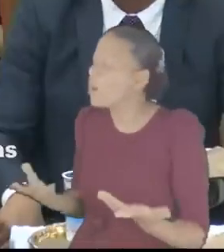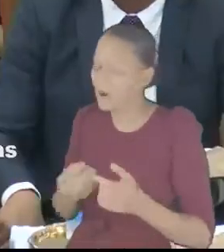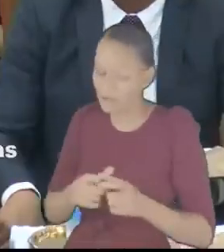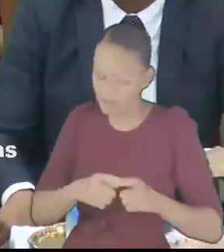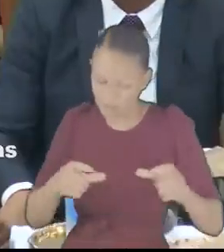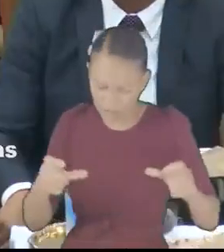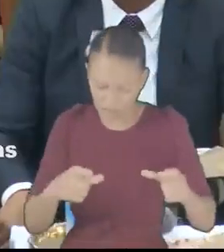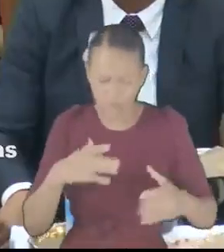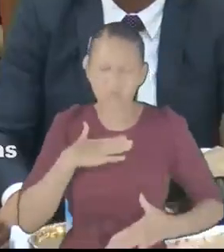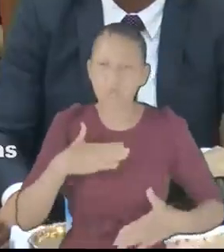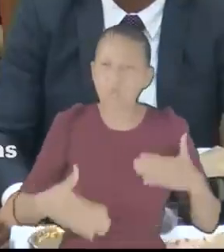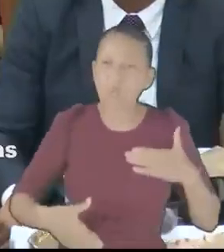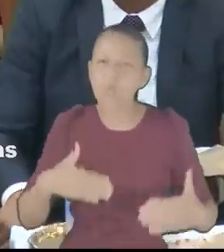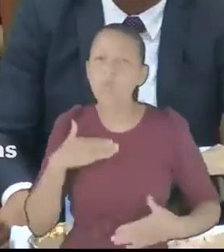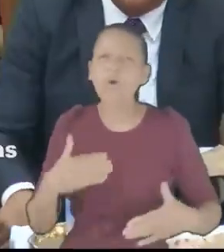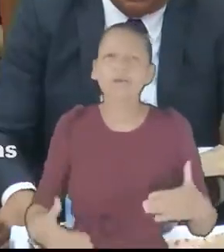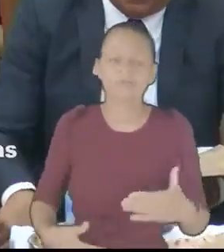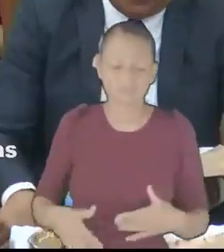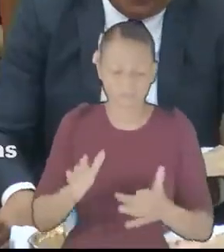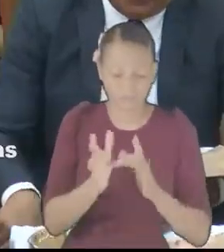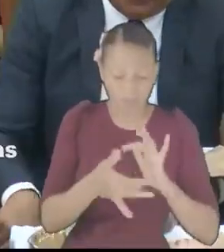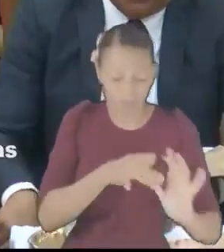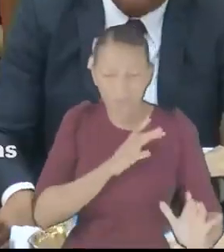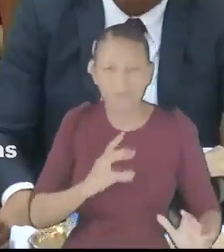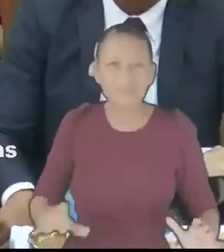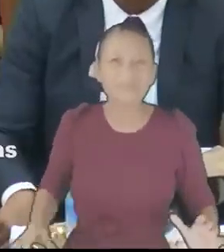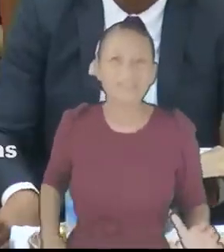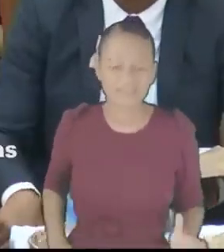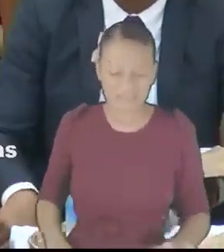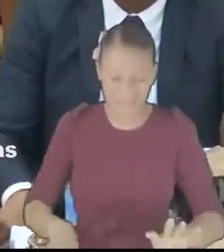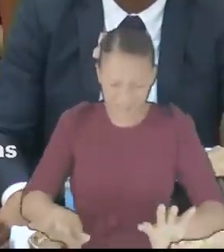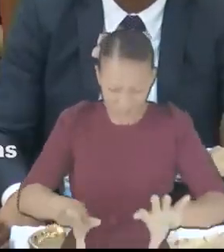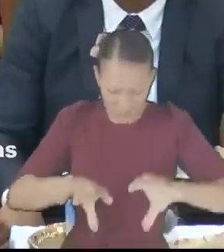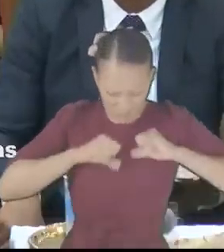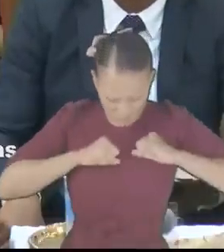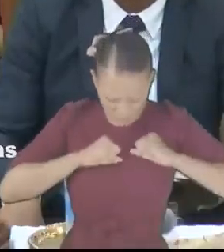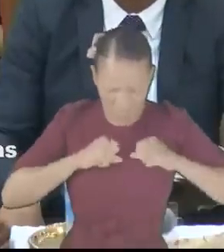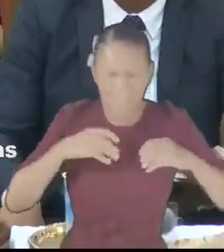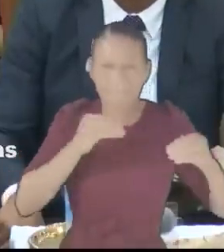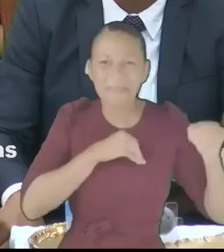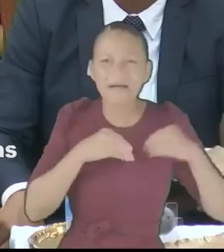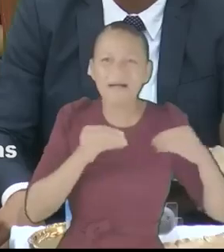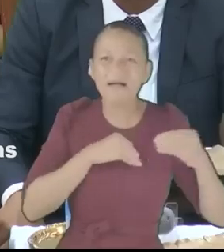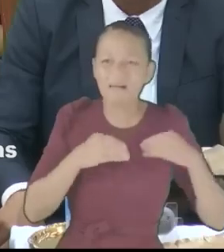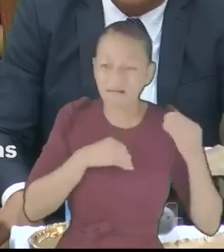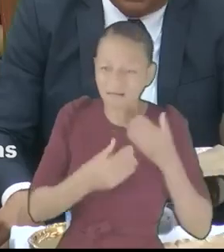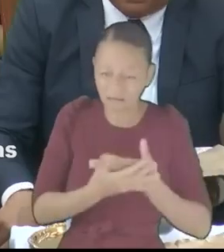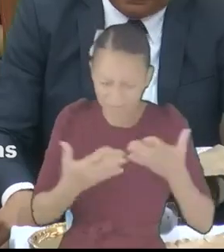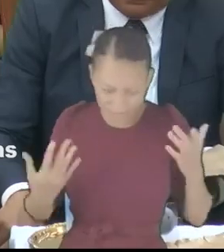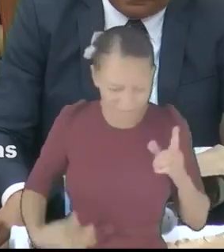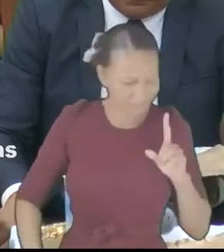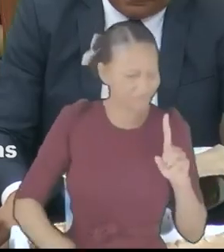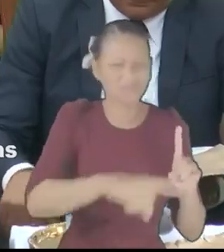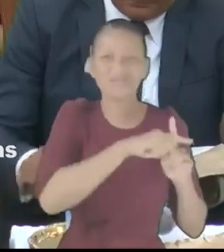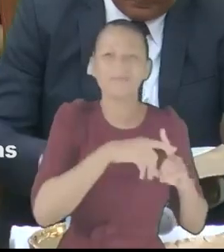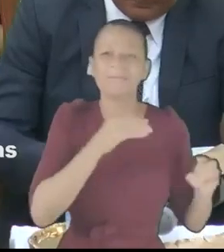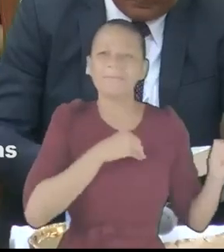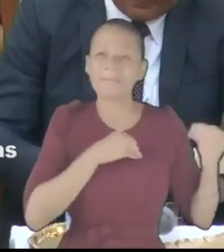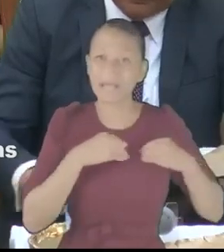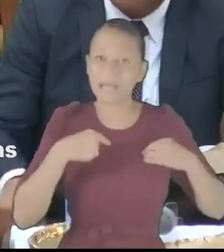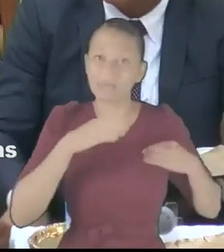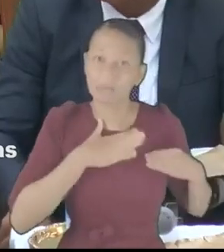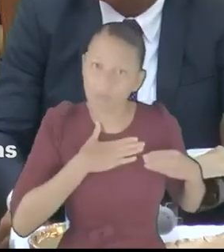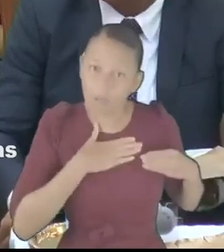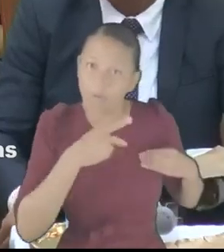seu corpo. A Bíblia diz que Cristo fez-se pecado por nós. Lá na cruz, os nossos pecados